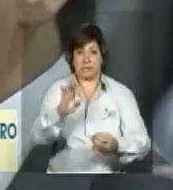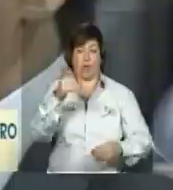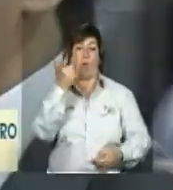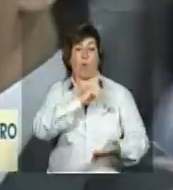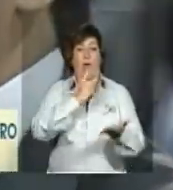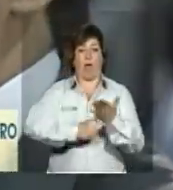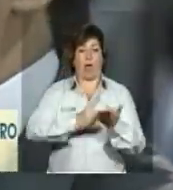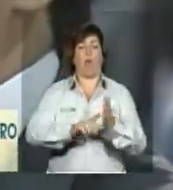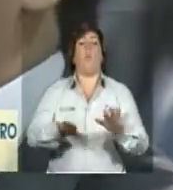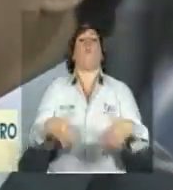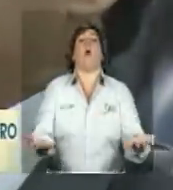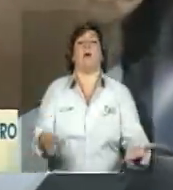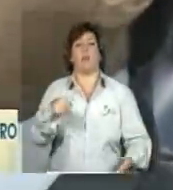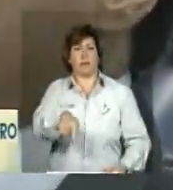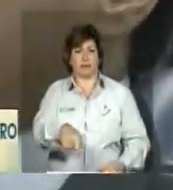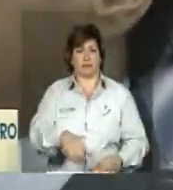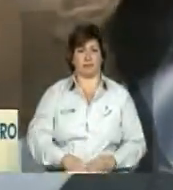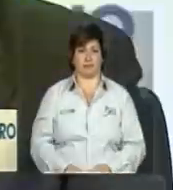esses pontos, quais seriam eles?